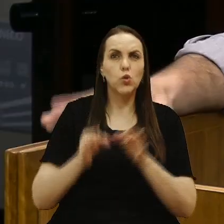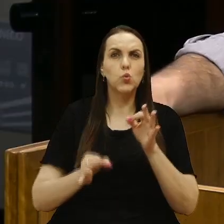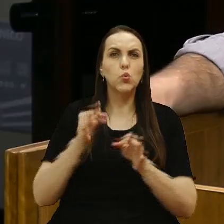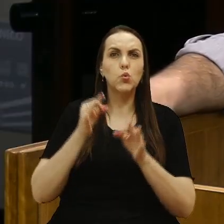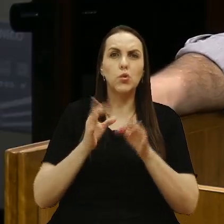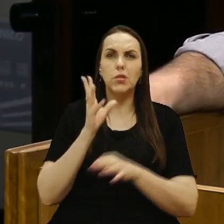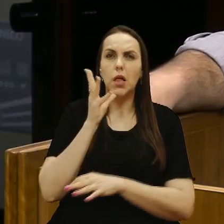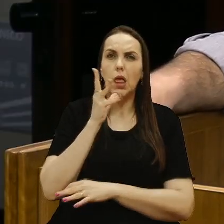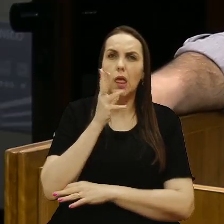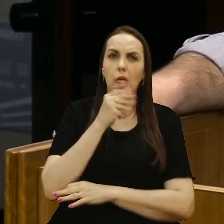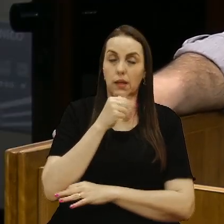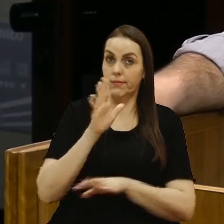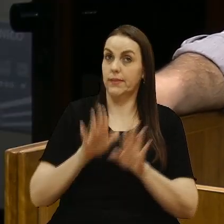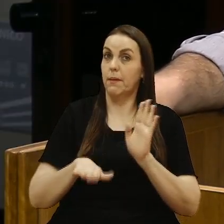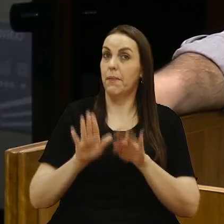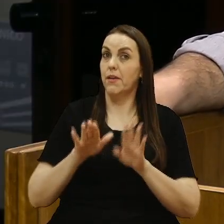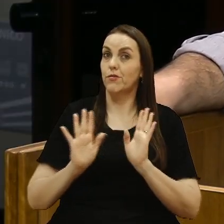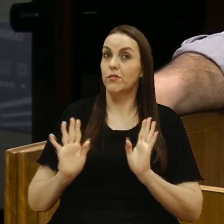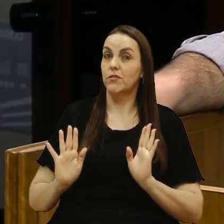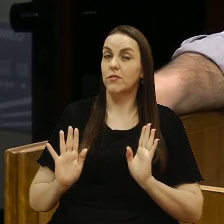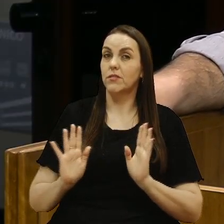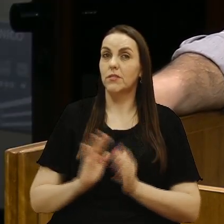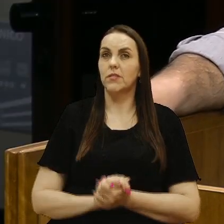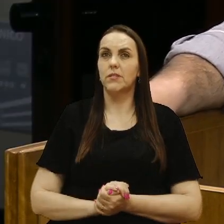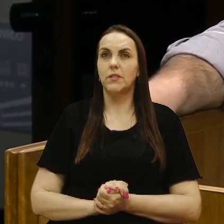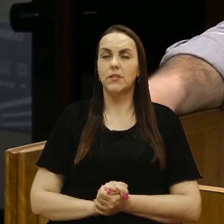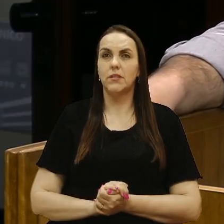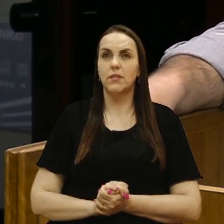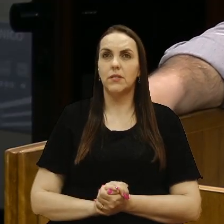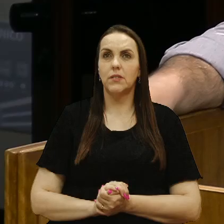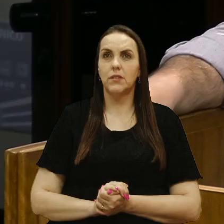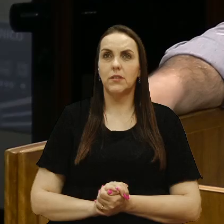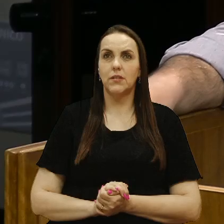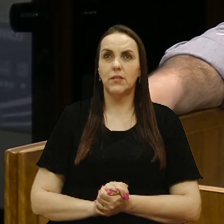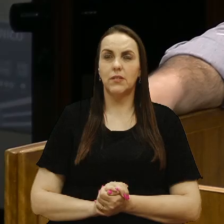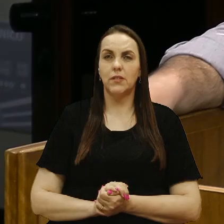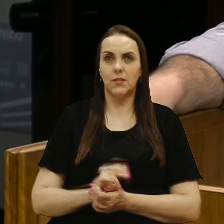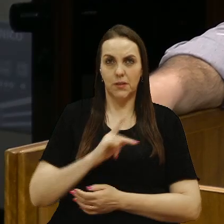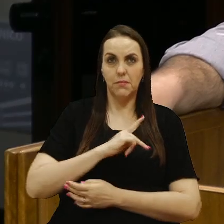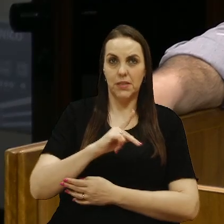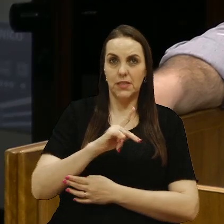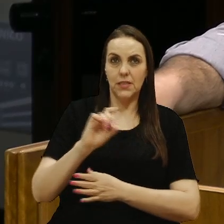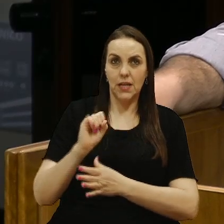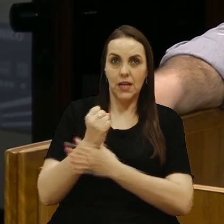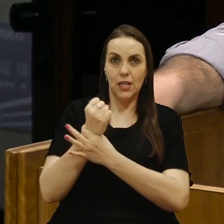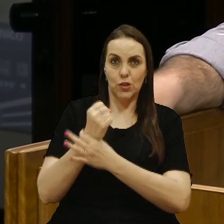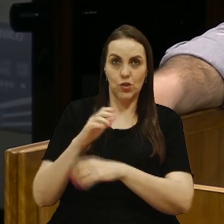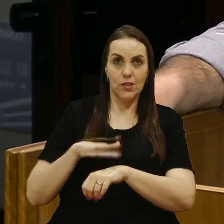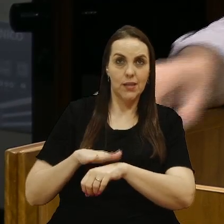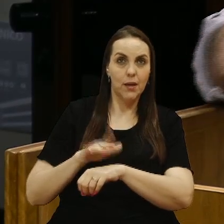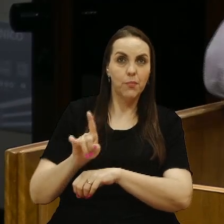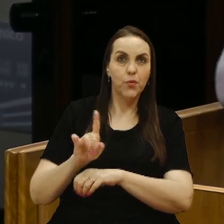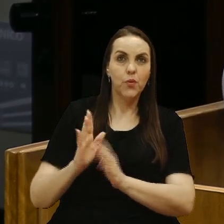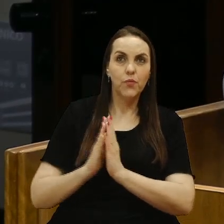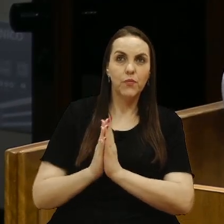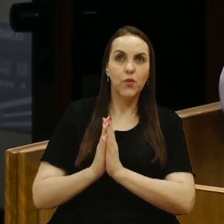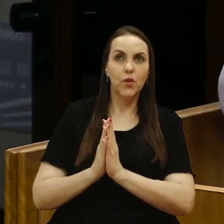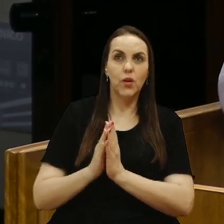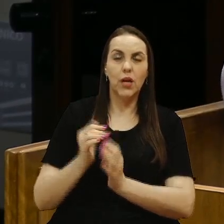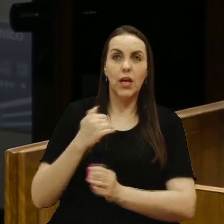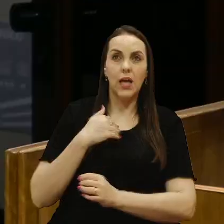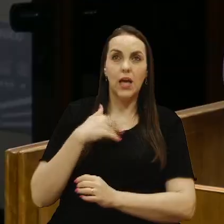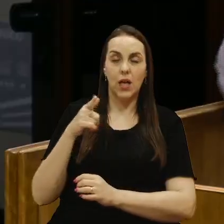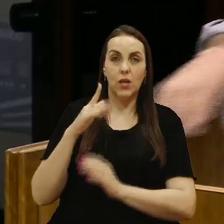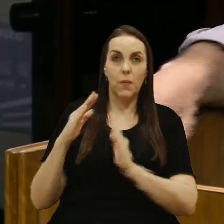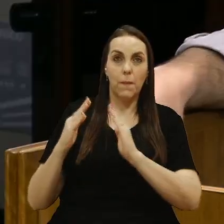Depende do caso, né? Tem caso que presidente, só se puder garantir meu tempo, que eu tô como